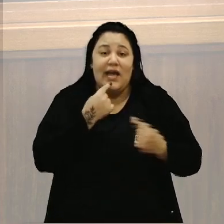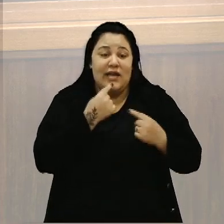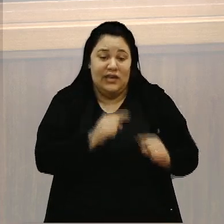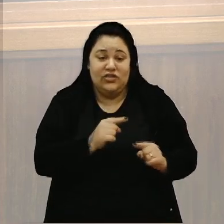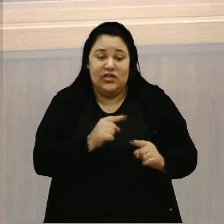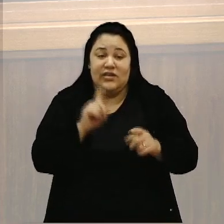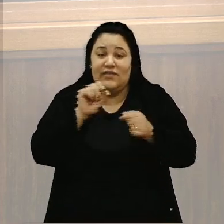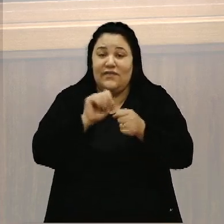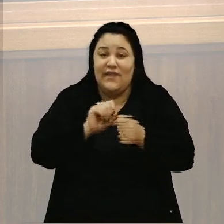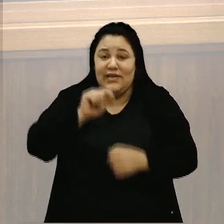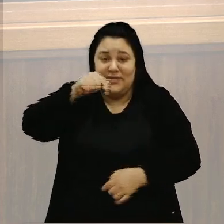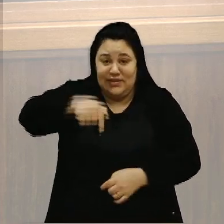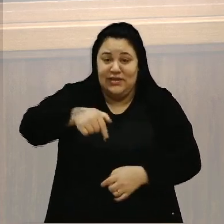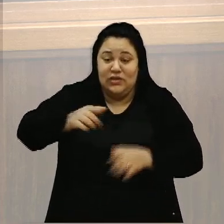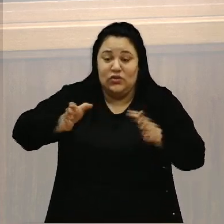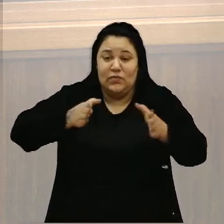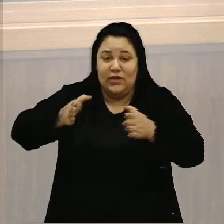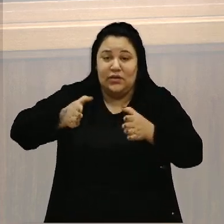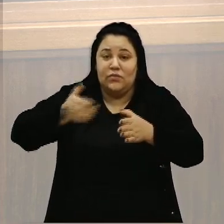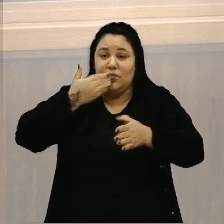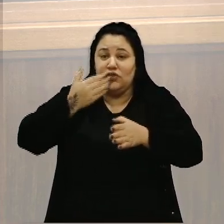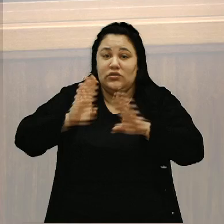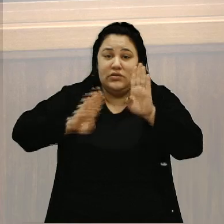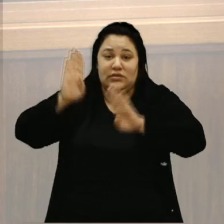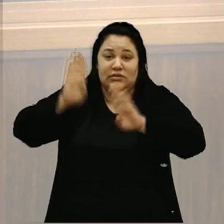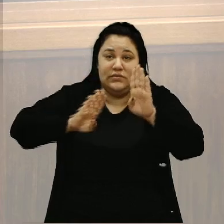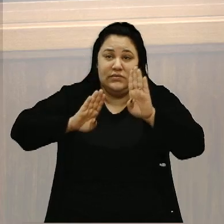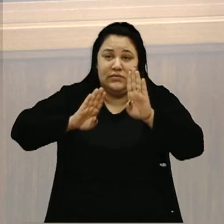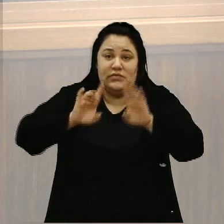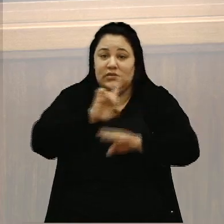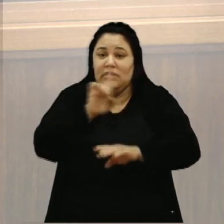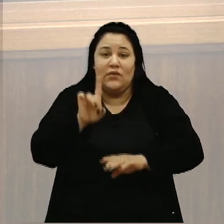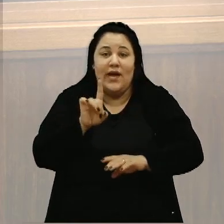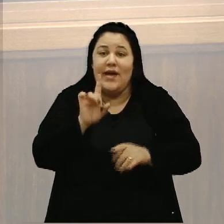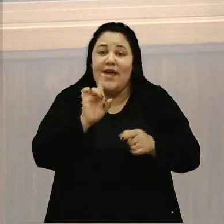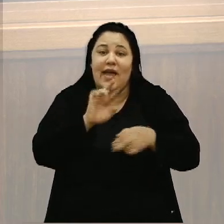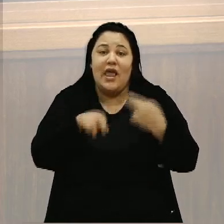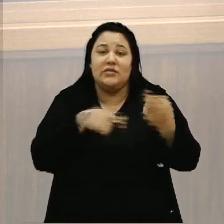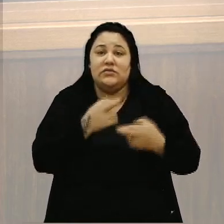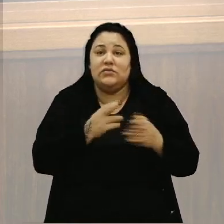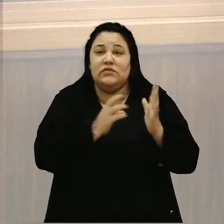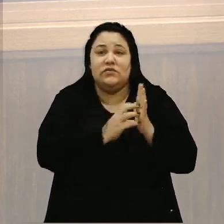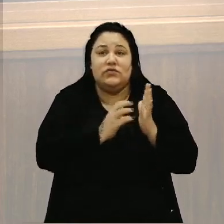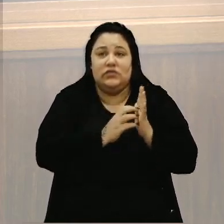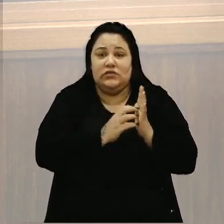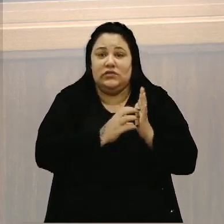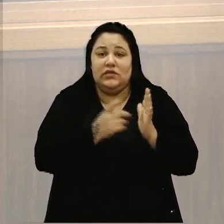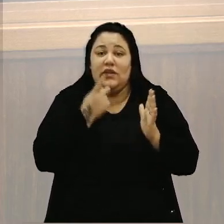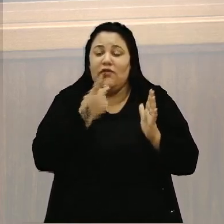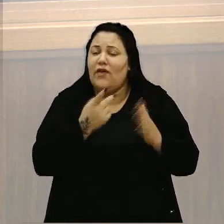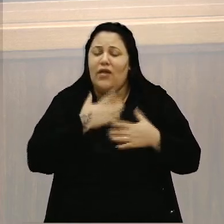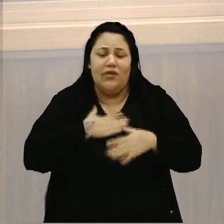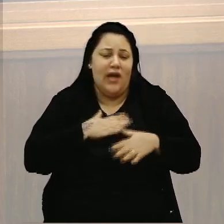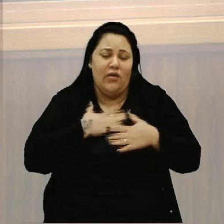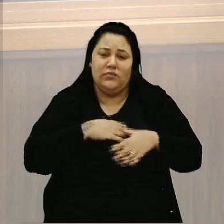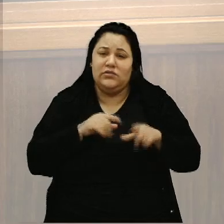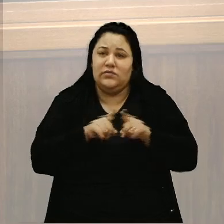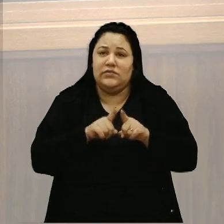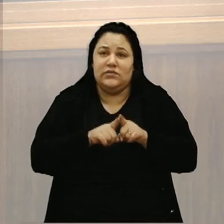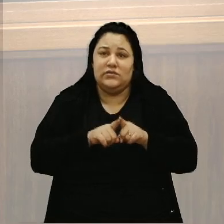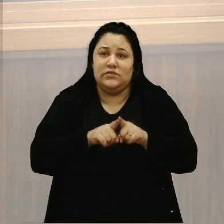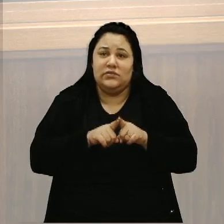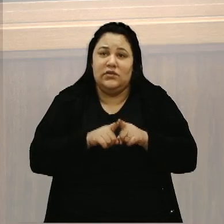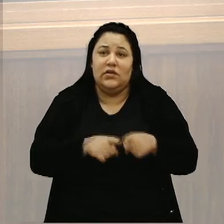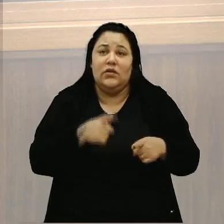feita aqui ao processo de licitação não é feita aos servidores. E isso eu falo com muita tranquilidade, porque eu sei